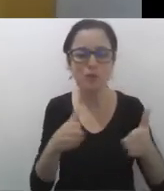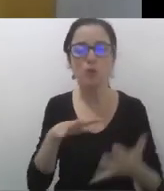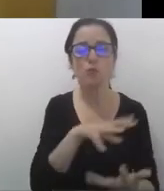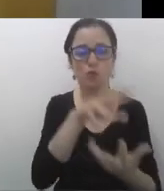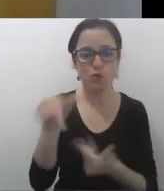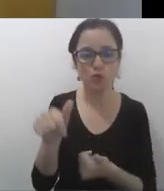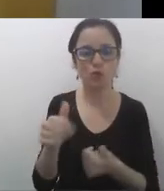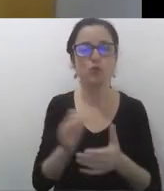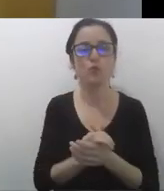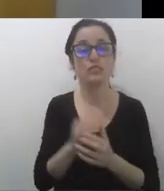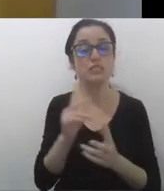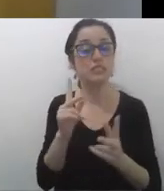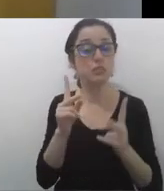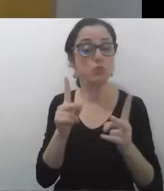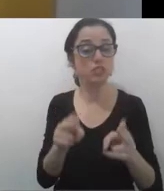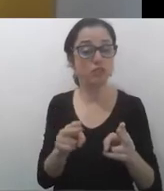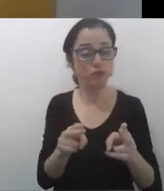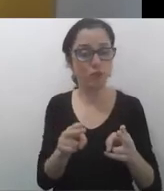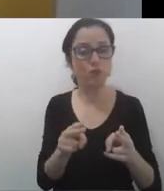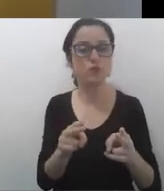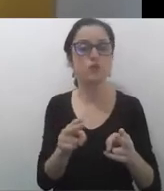transitam nesse mundo.